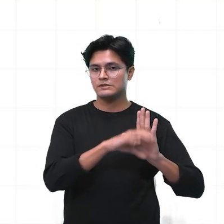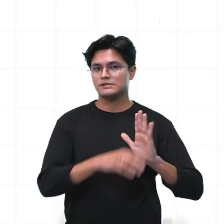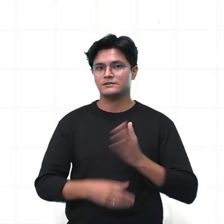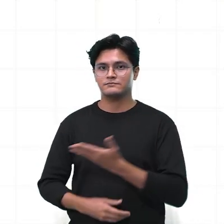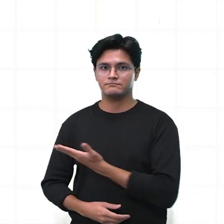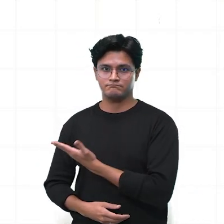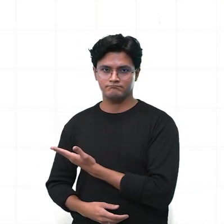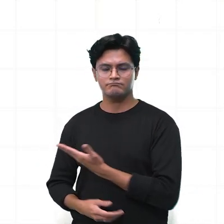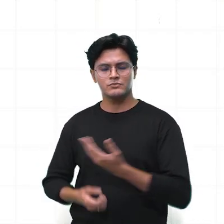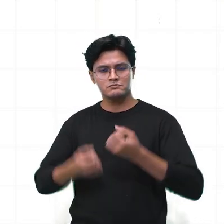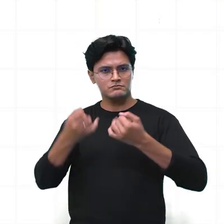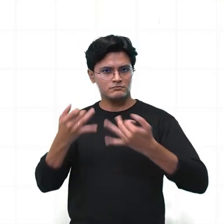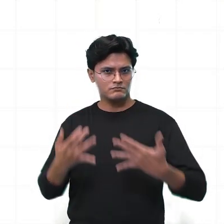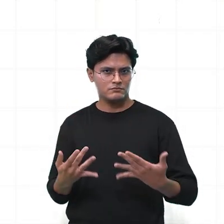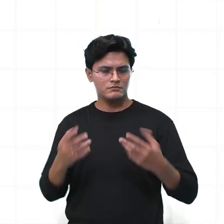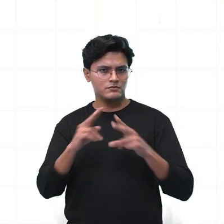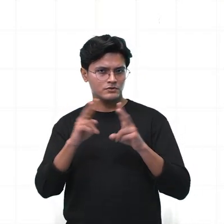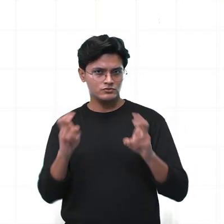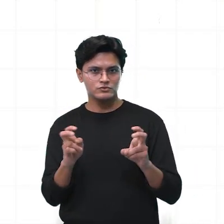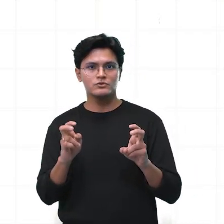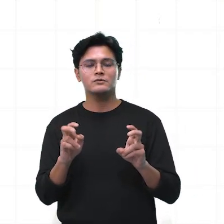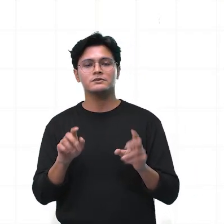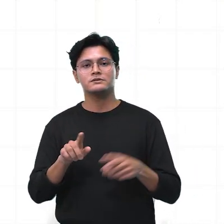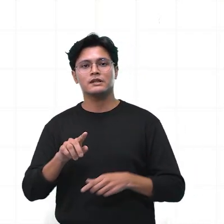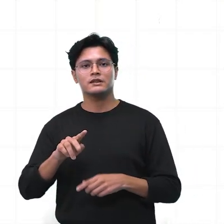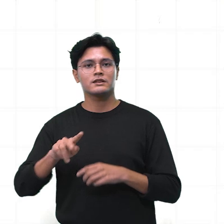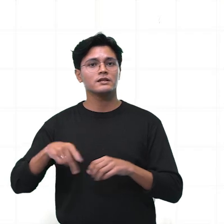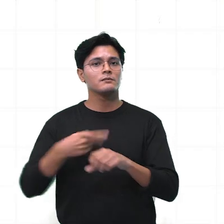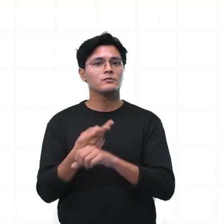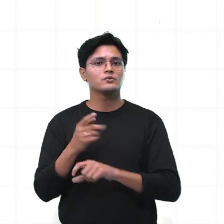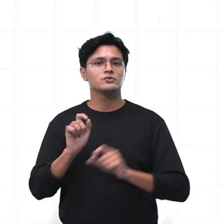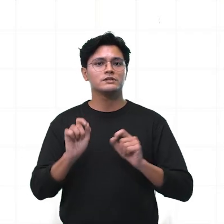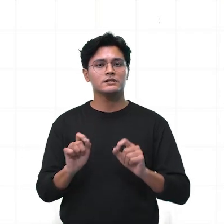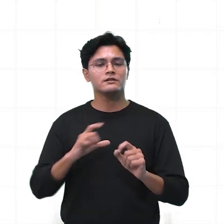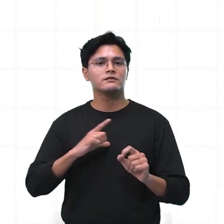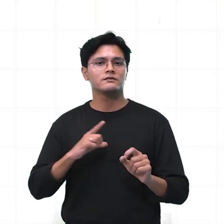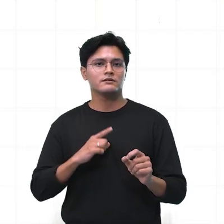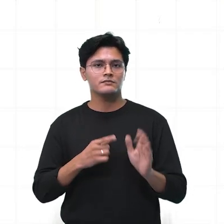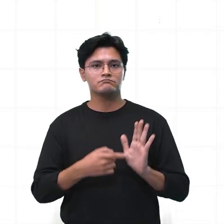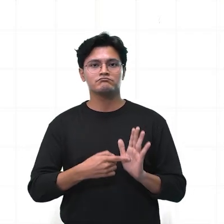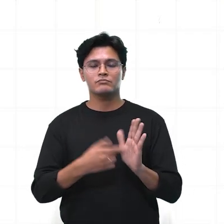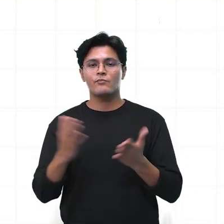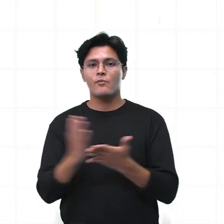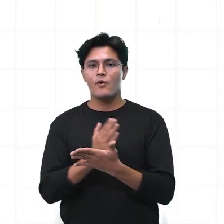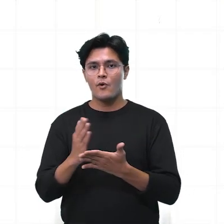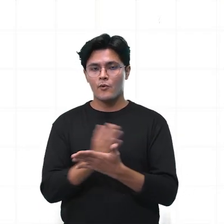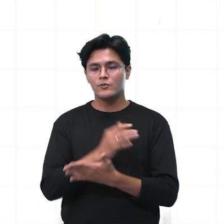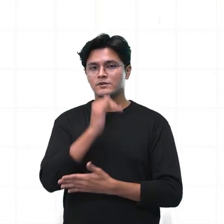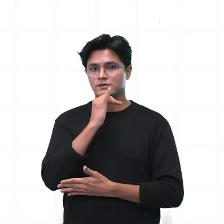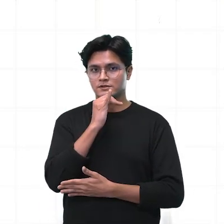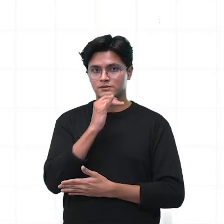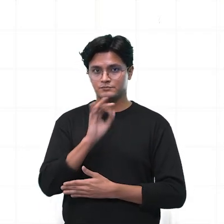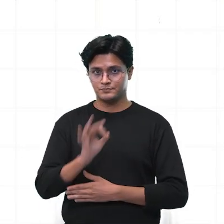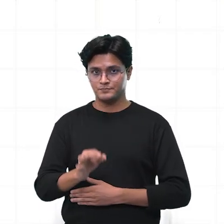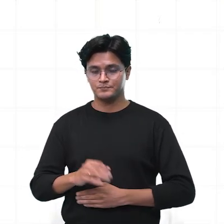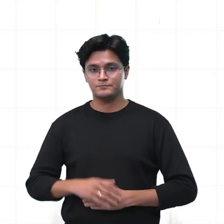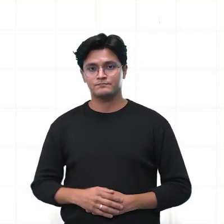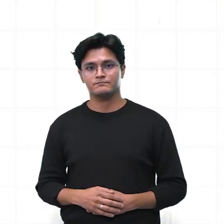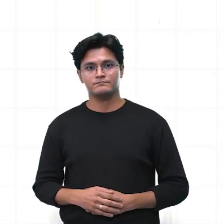falar um pouco sobre essa definição e logo em seguida nós veremos alguns exemplos, tá? As